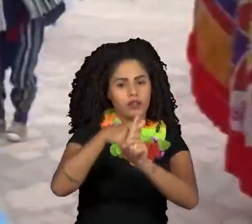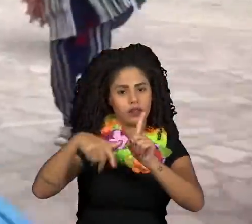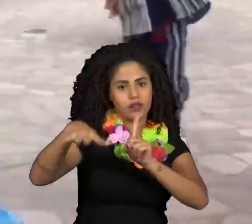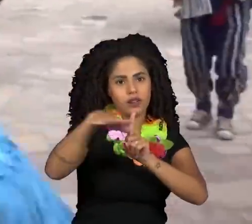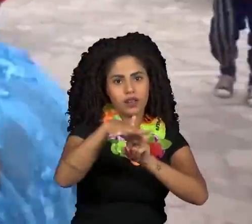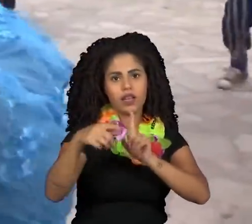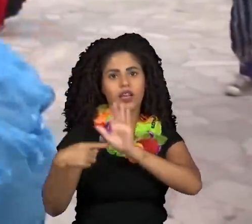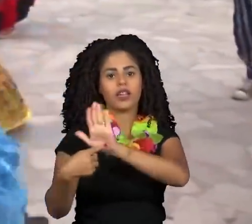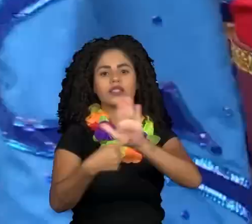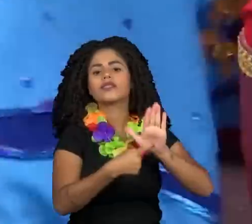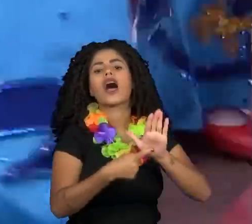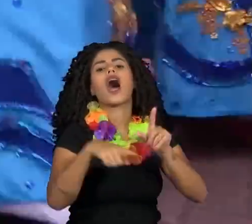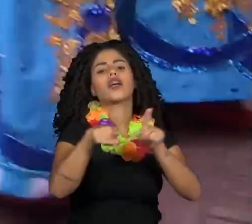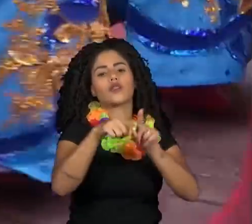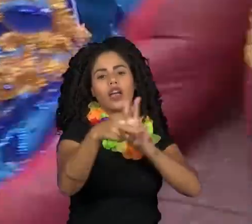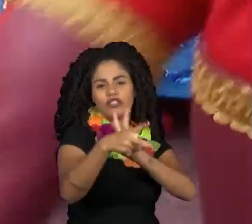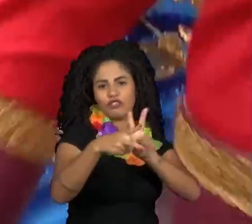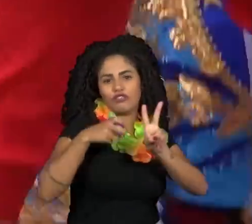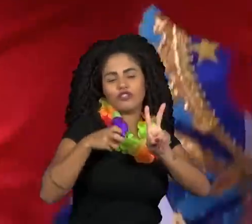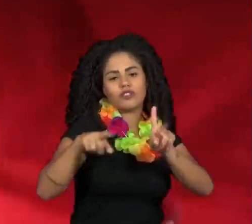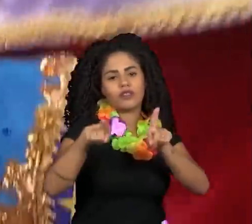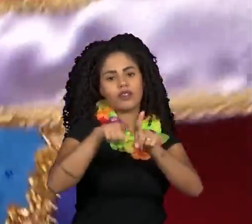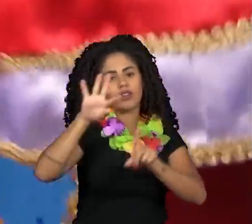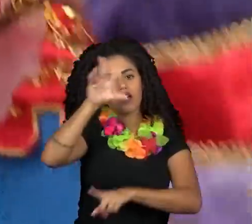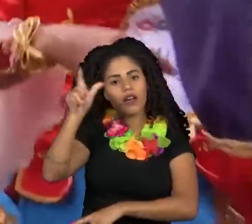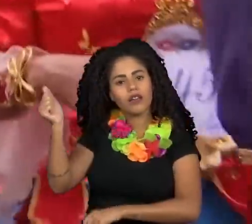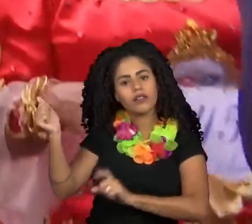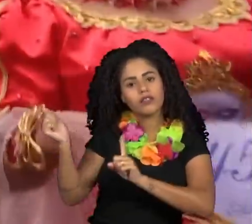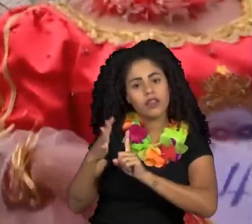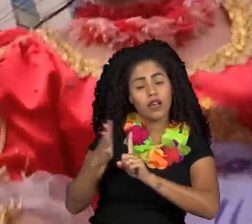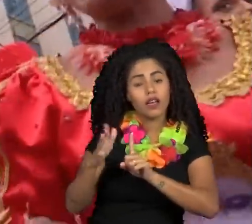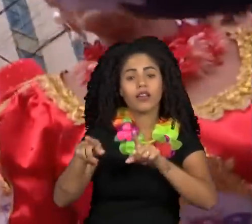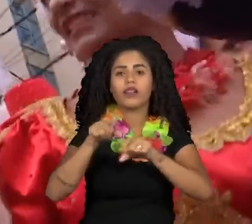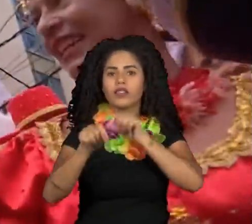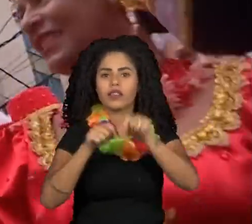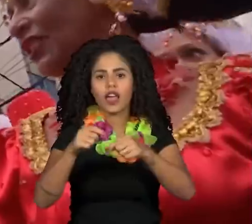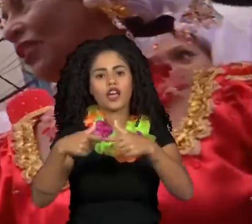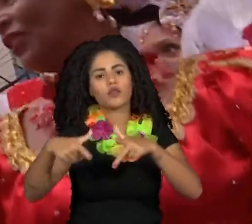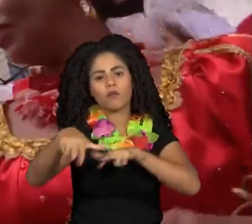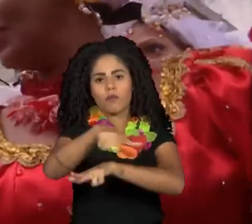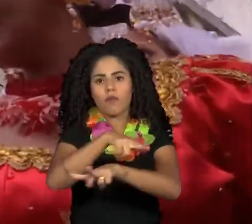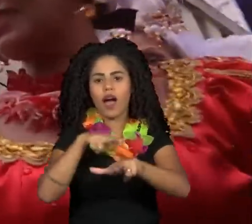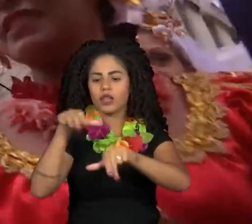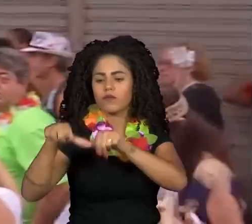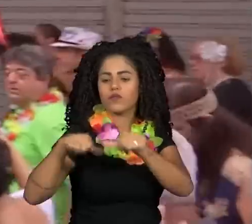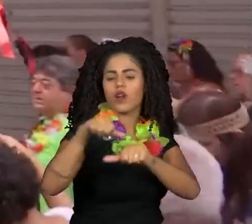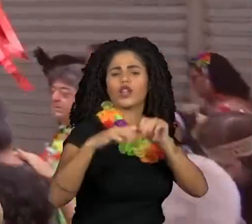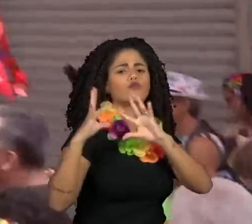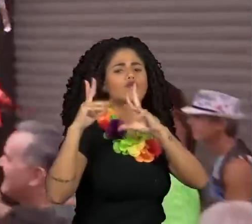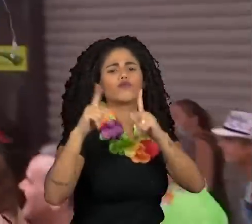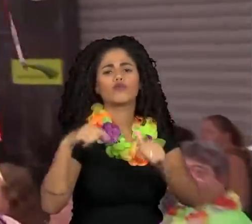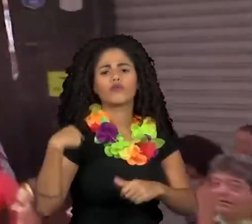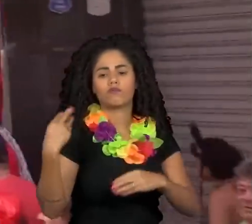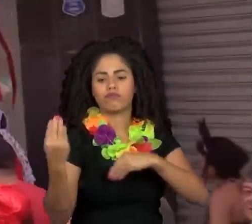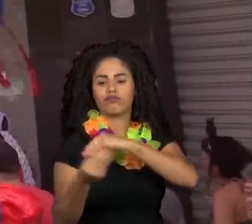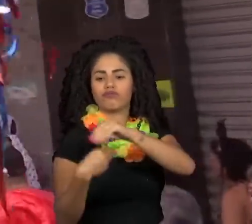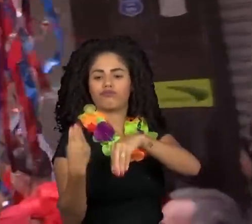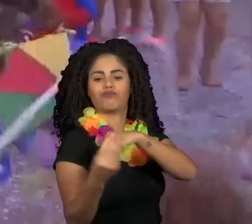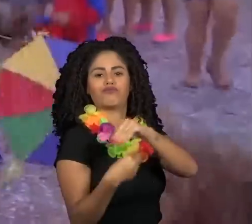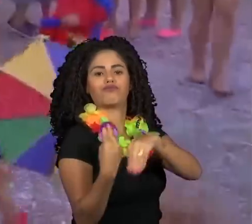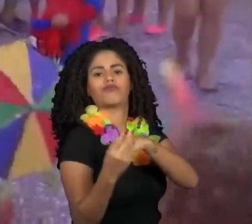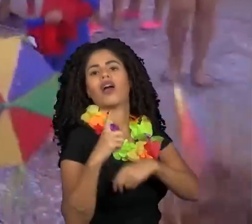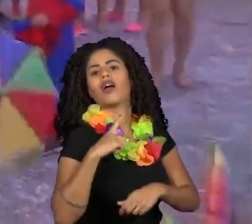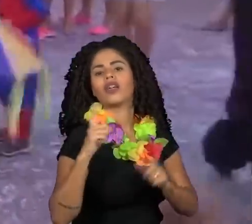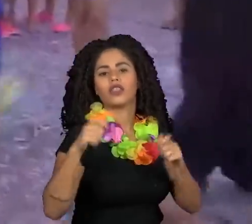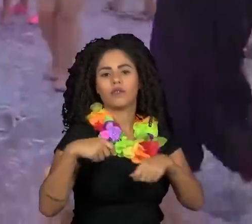as afro-indígenas e as ibéricas também. A mescla da ibérica com a indígena, tudo é muito mesclado. Então,